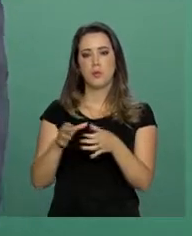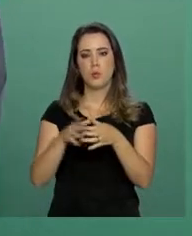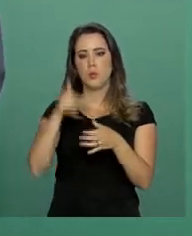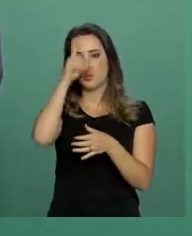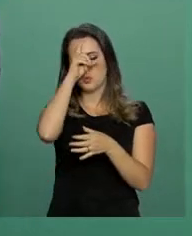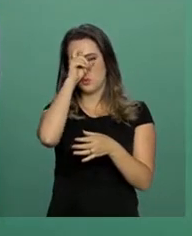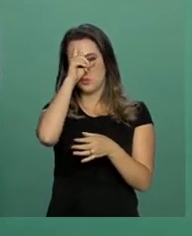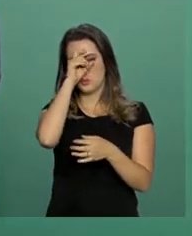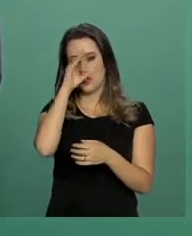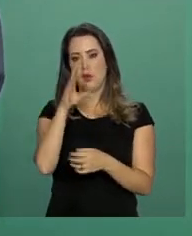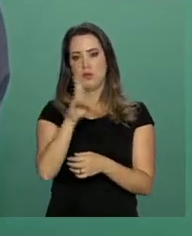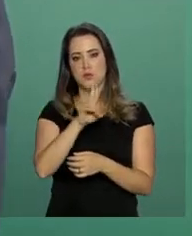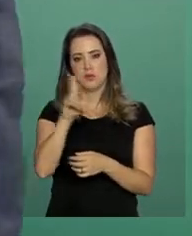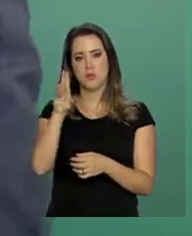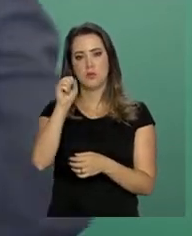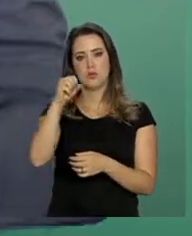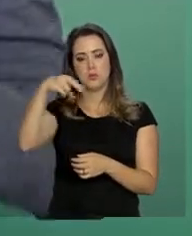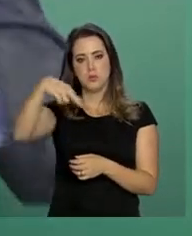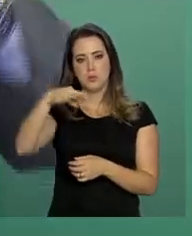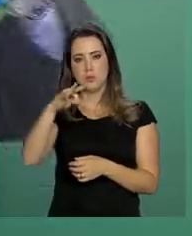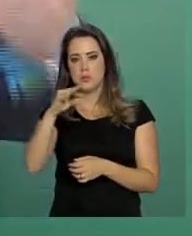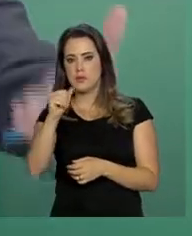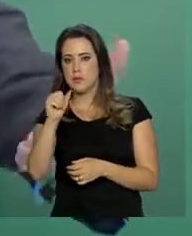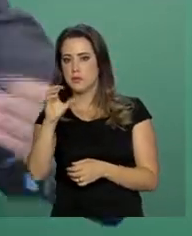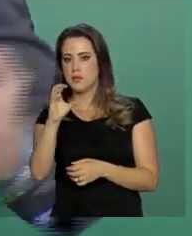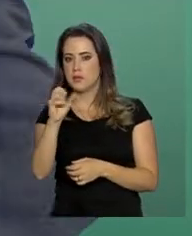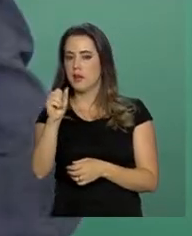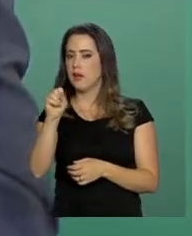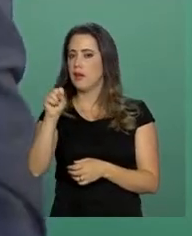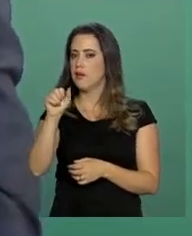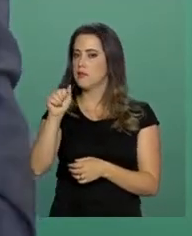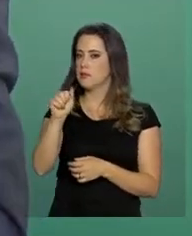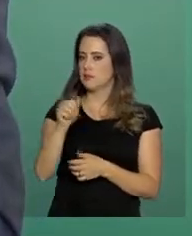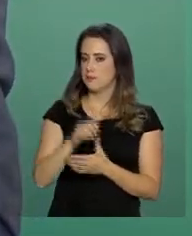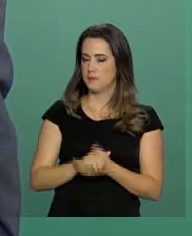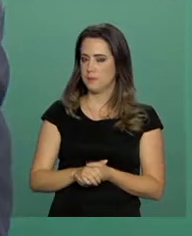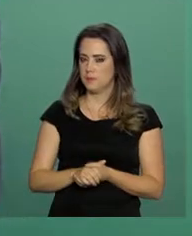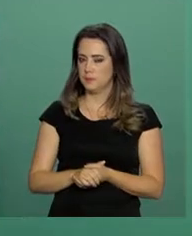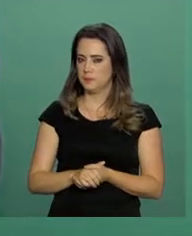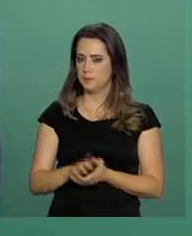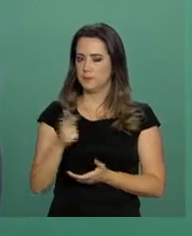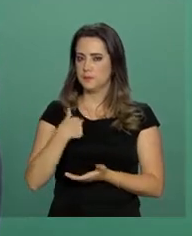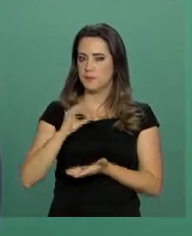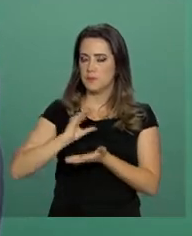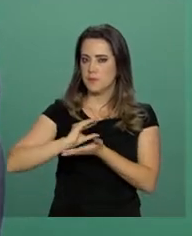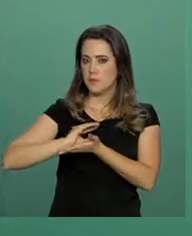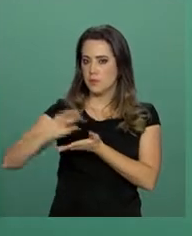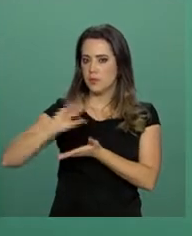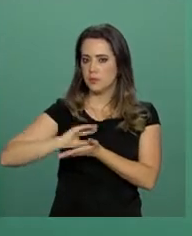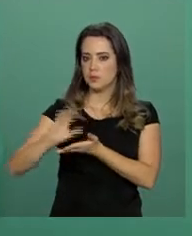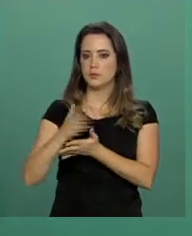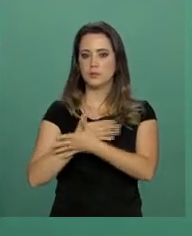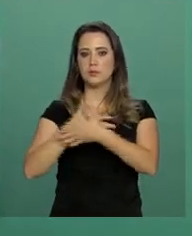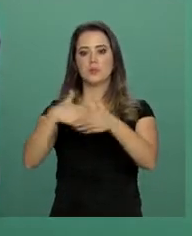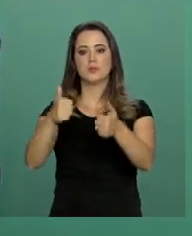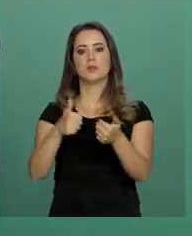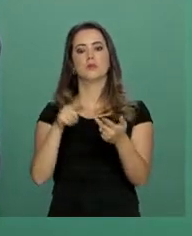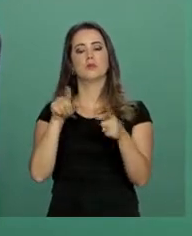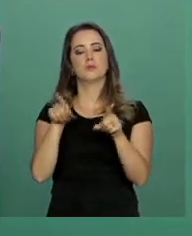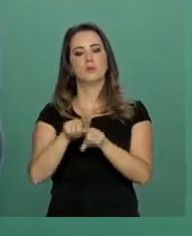repassar a essas instituições uma capacidade melhor